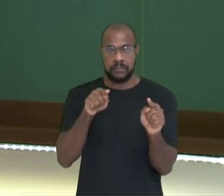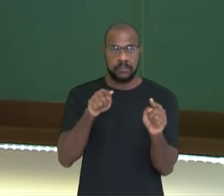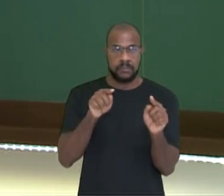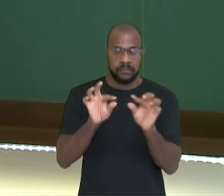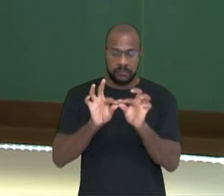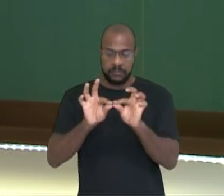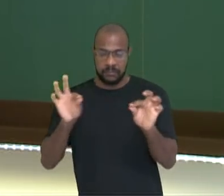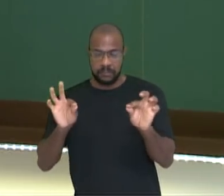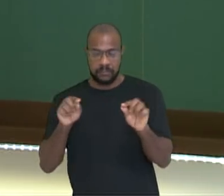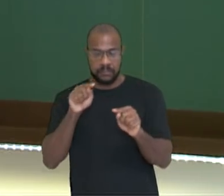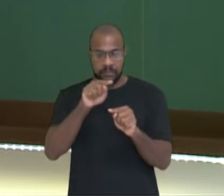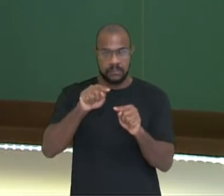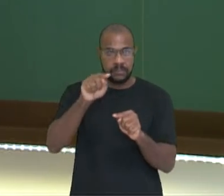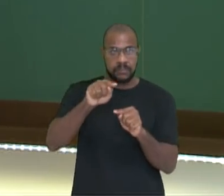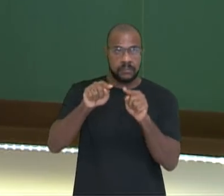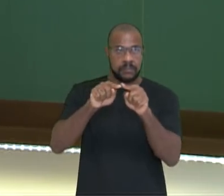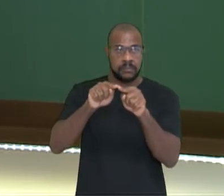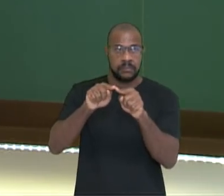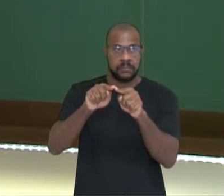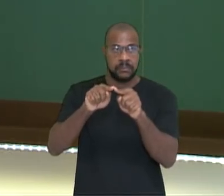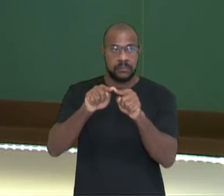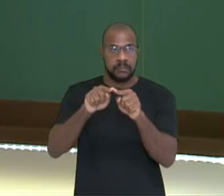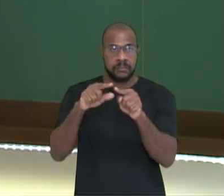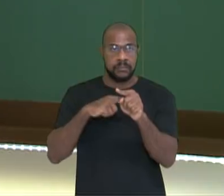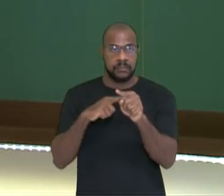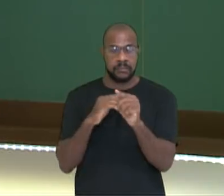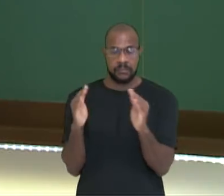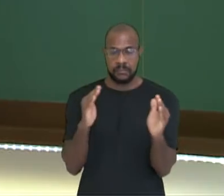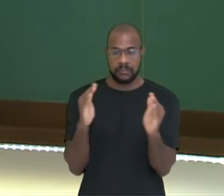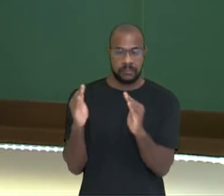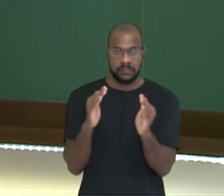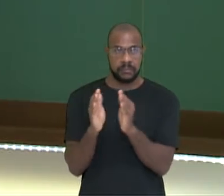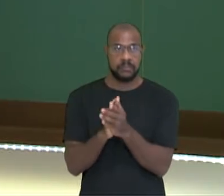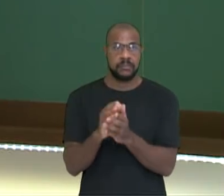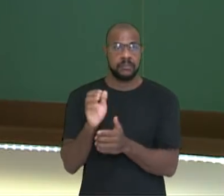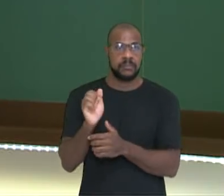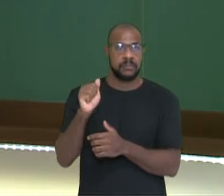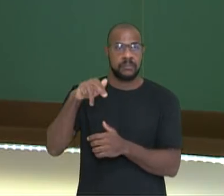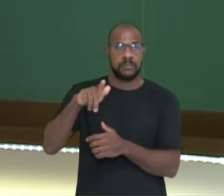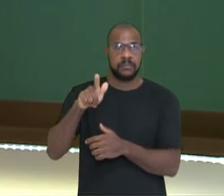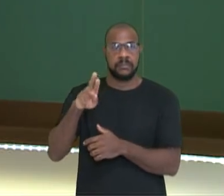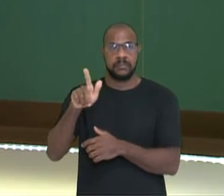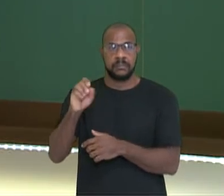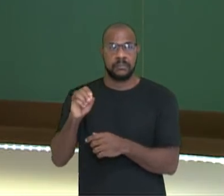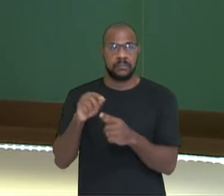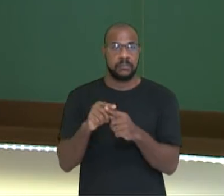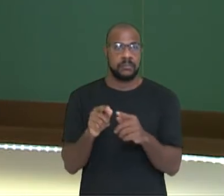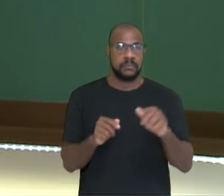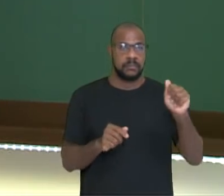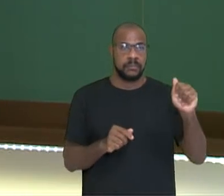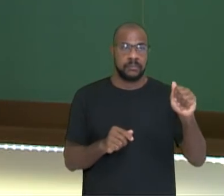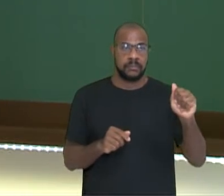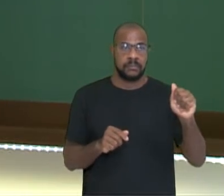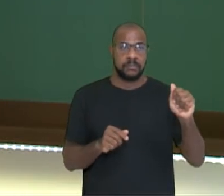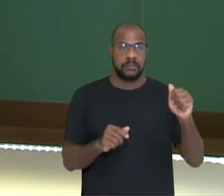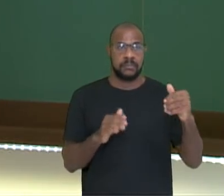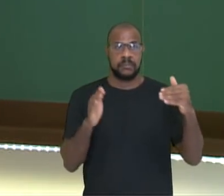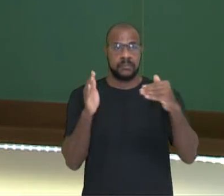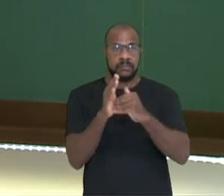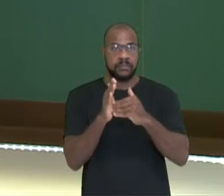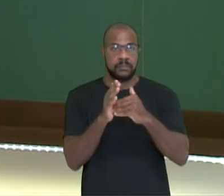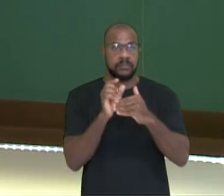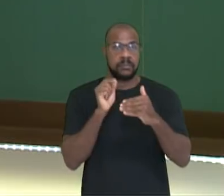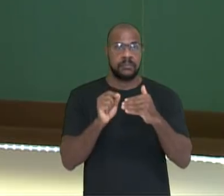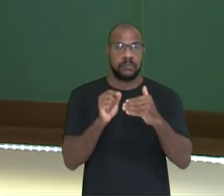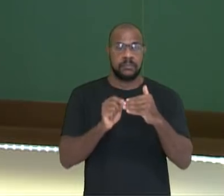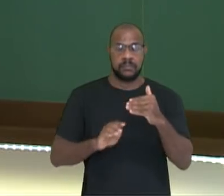circunferência, mas que ela é delimitada pelo ângulo. Que ângulo? O ângulo que vai de A, passa pelo centro e chega